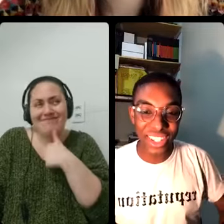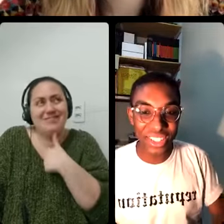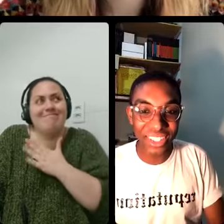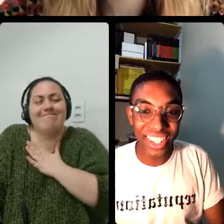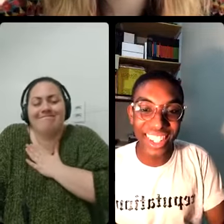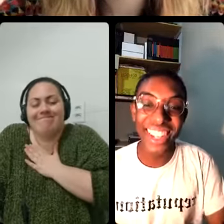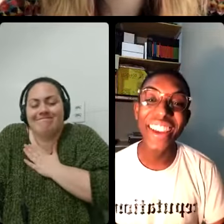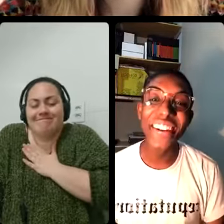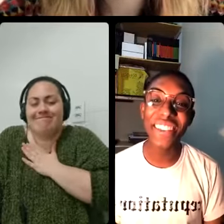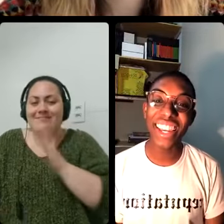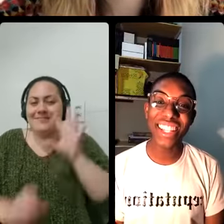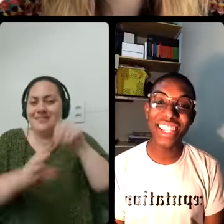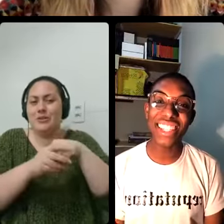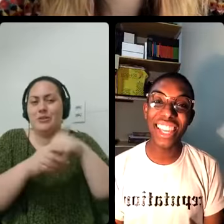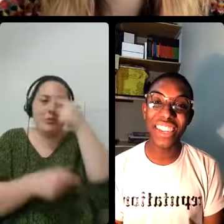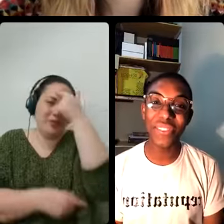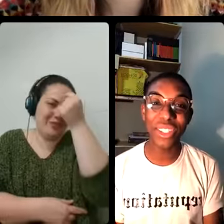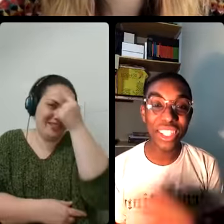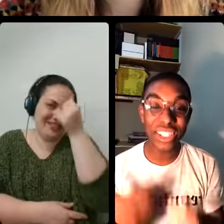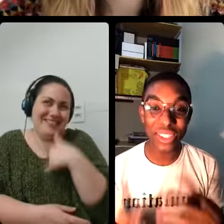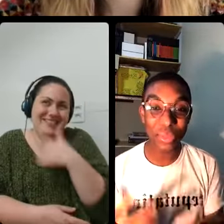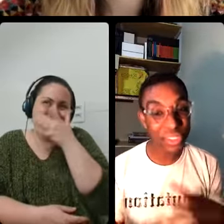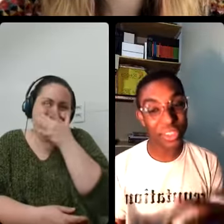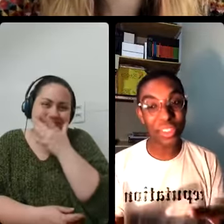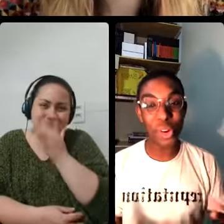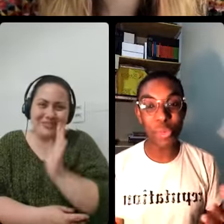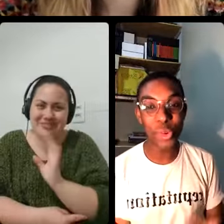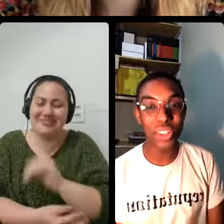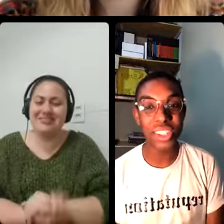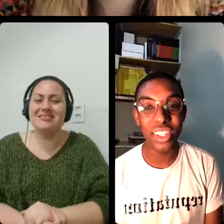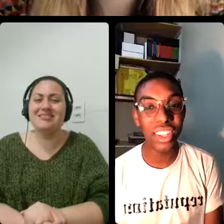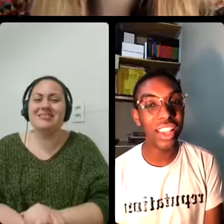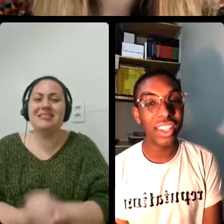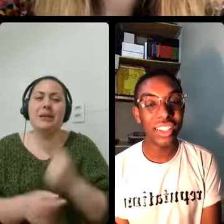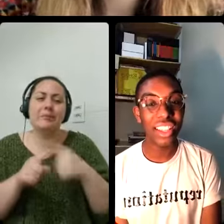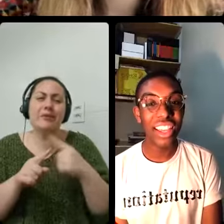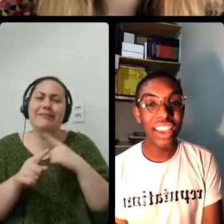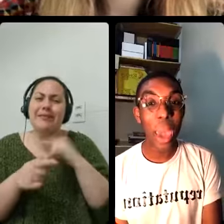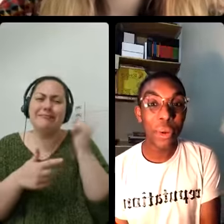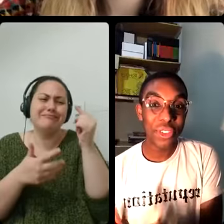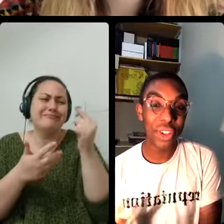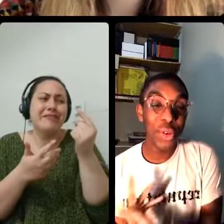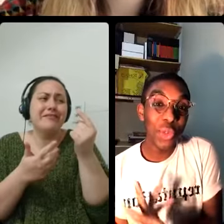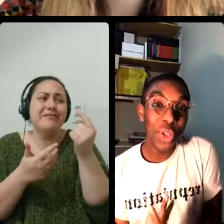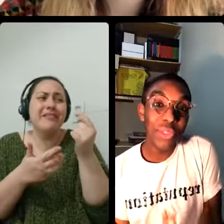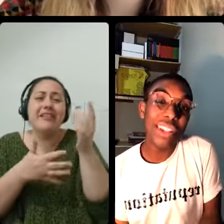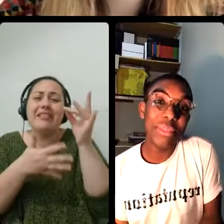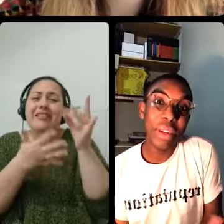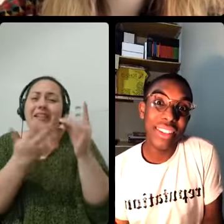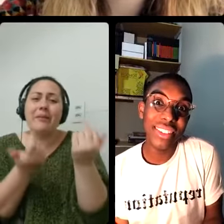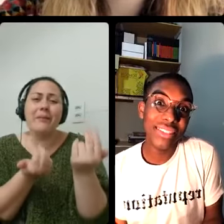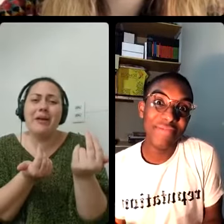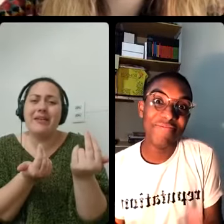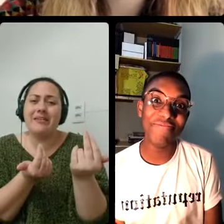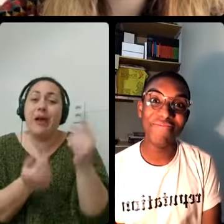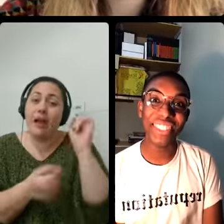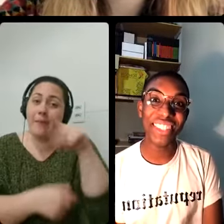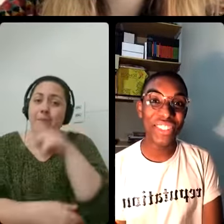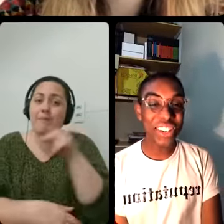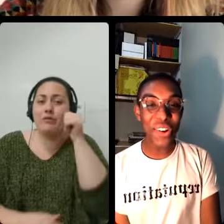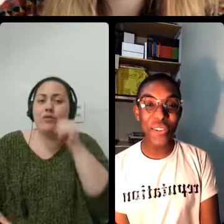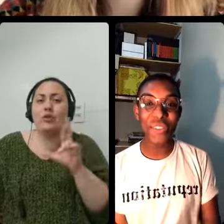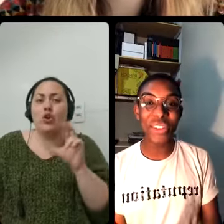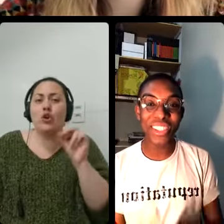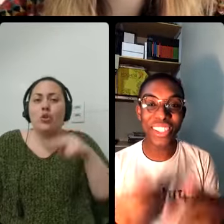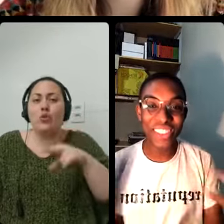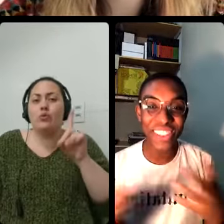universidade, eu acho. Porque a gente tem muitas coisas em comum, assim. E ela é a professora do Rondon, né, também. Então, não